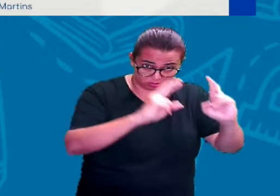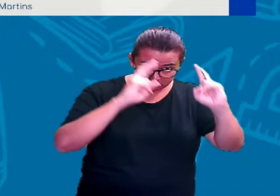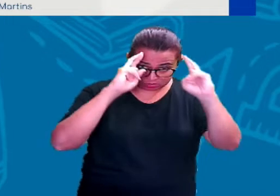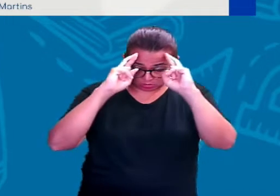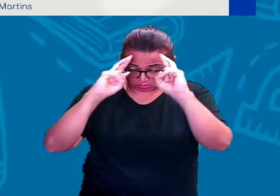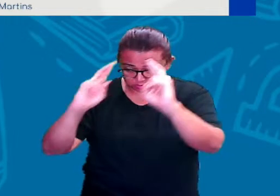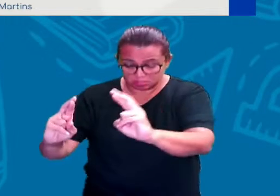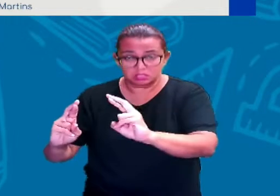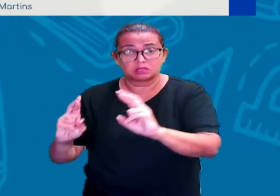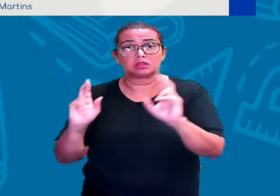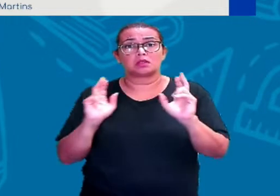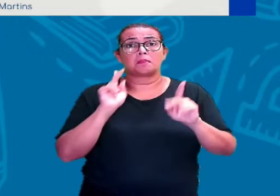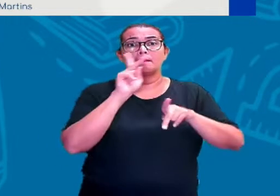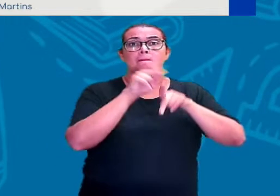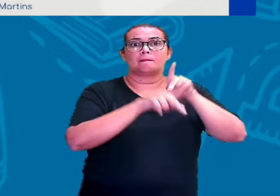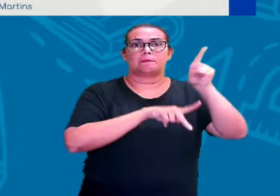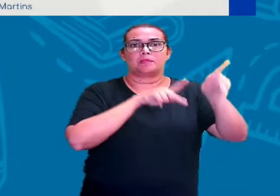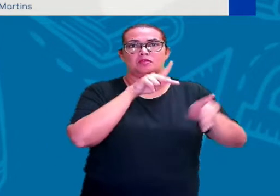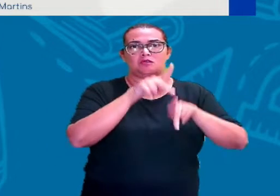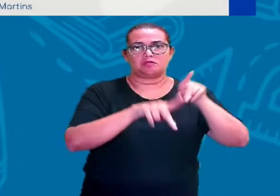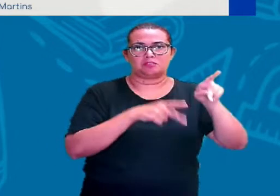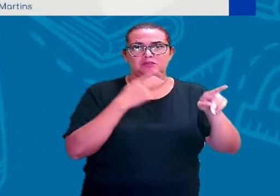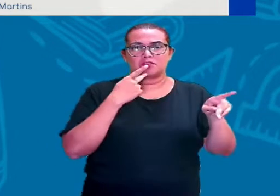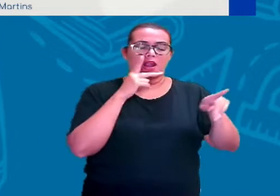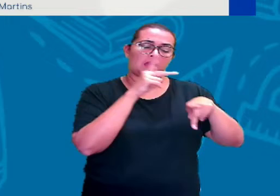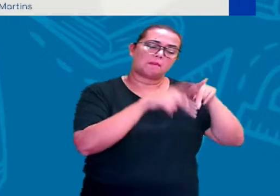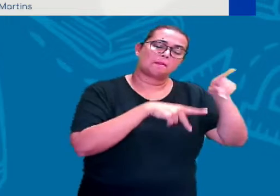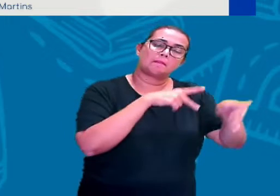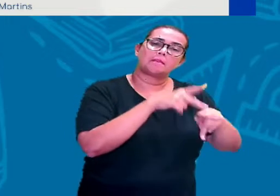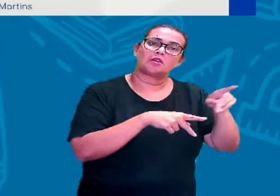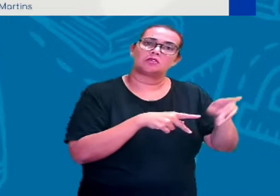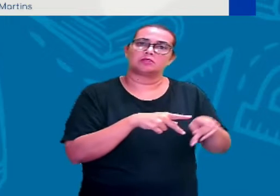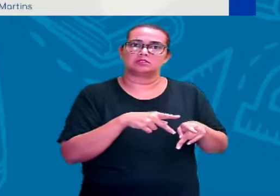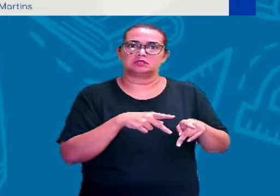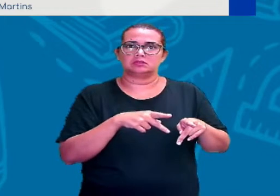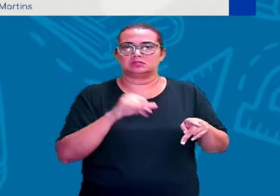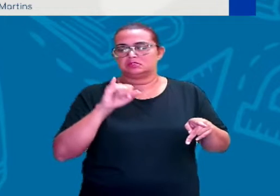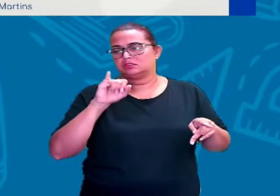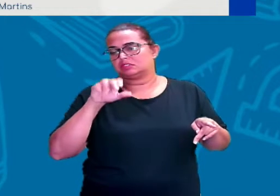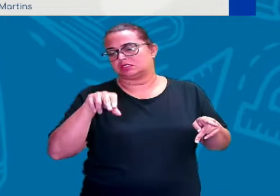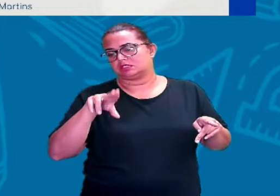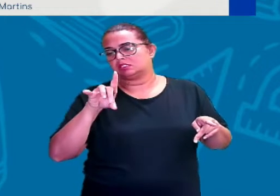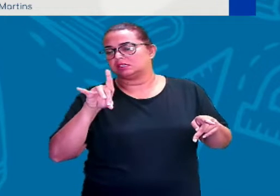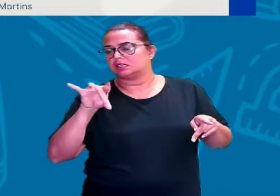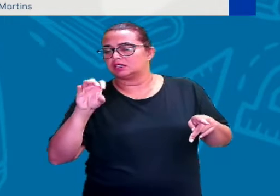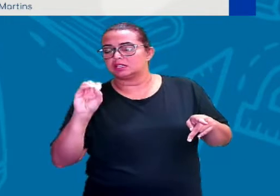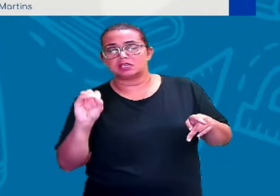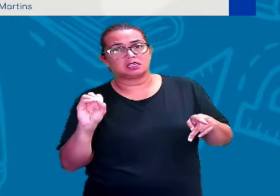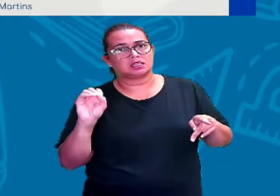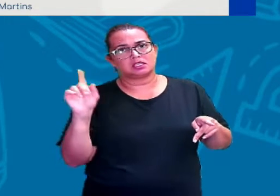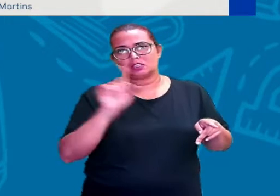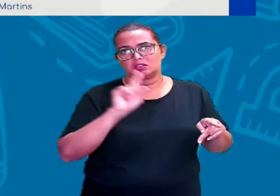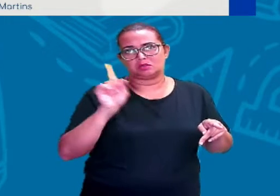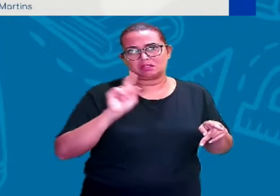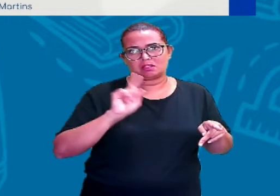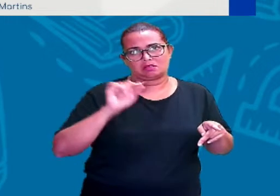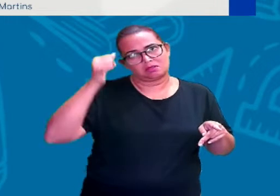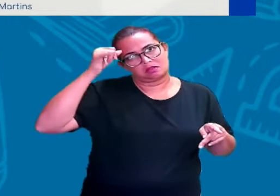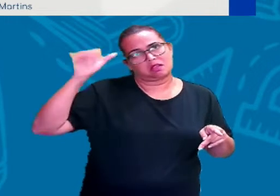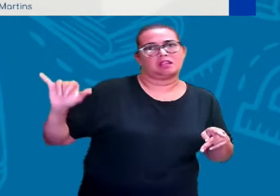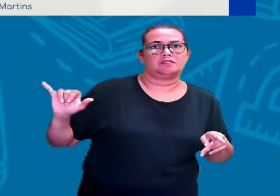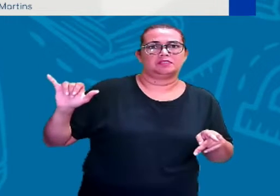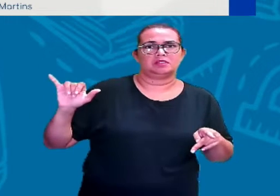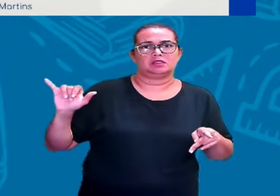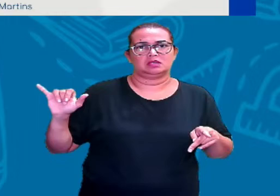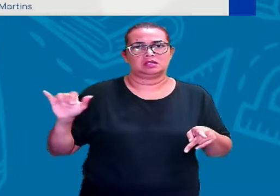referir, povos indígenas, os indígenas e não índio, né? Porque quando a gente traz a palavra índio, a gente traz